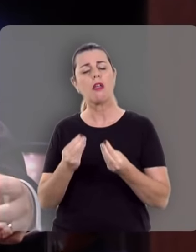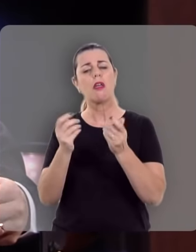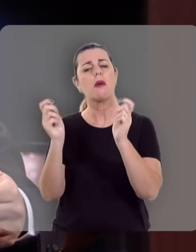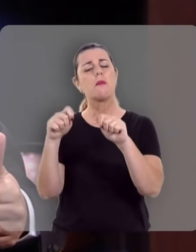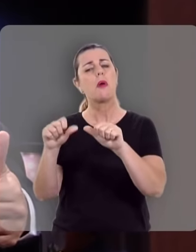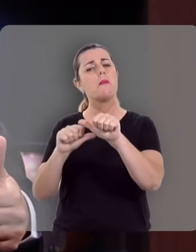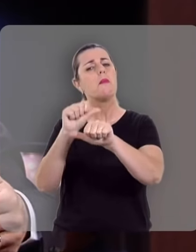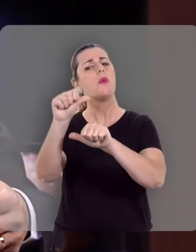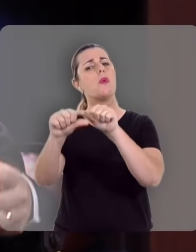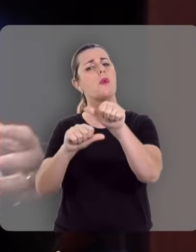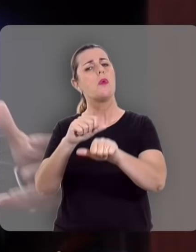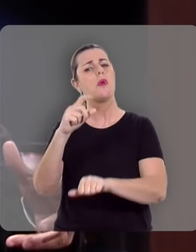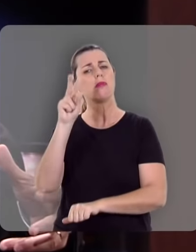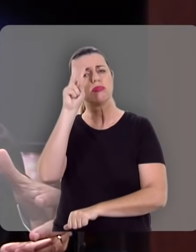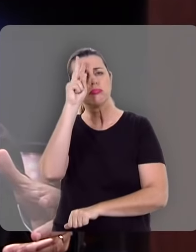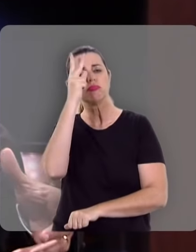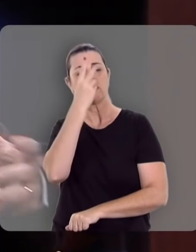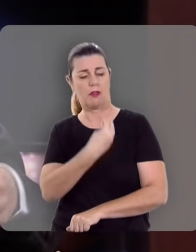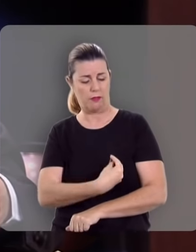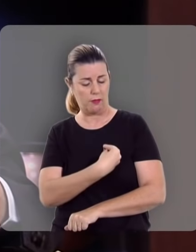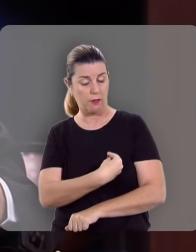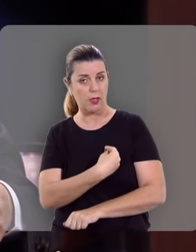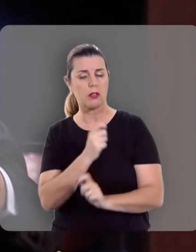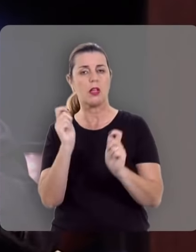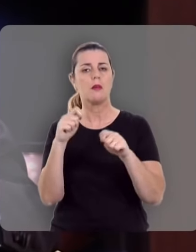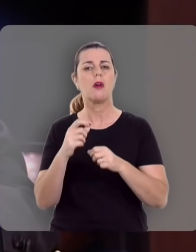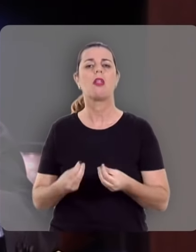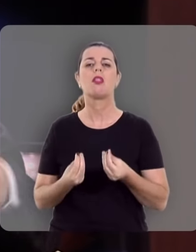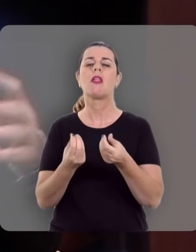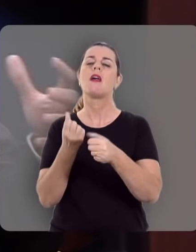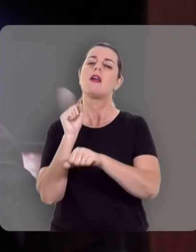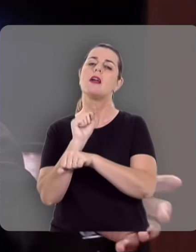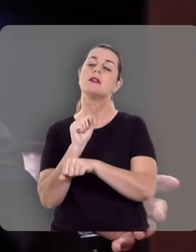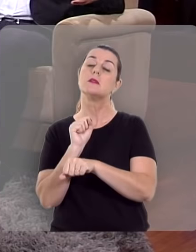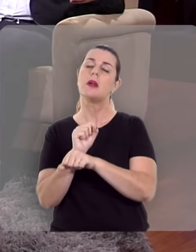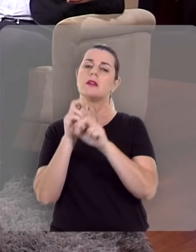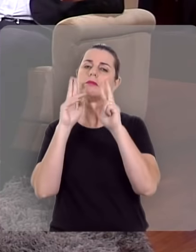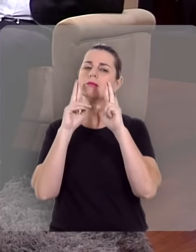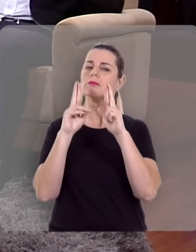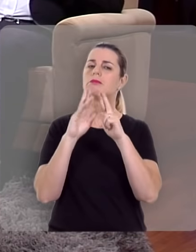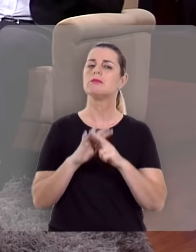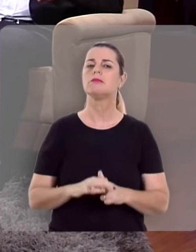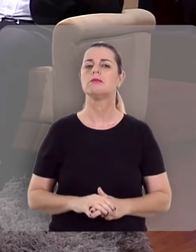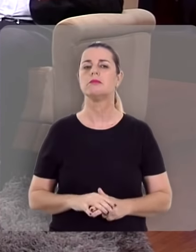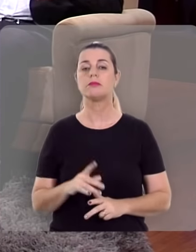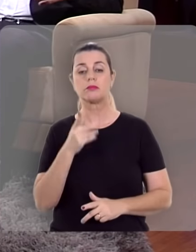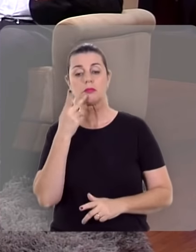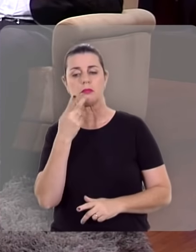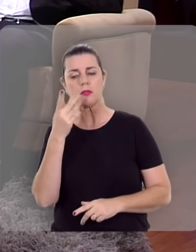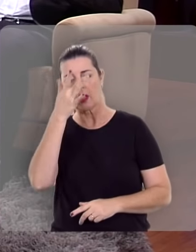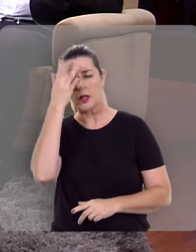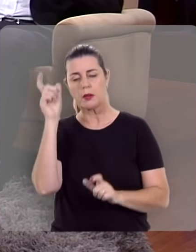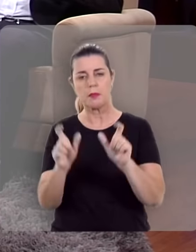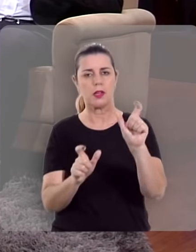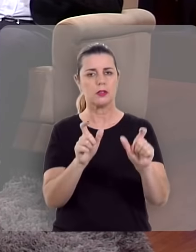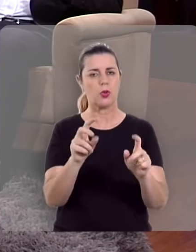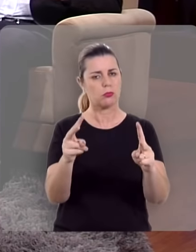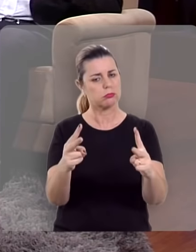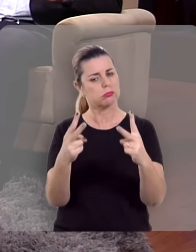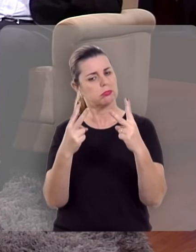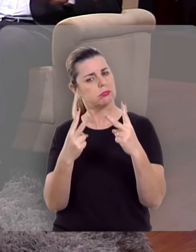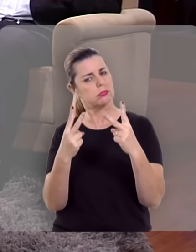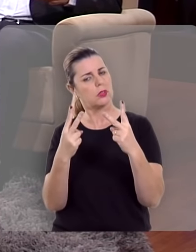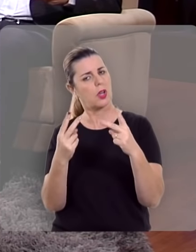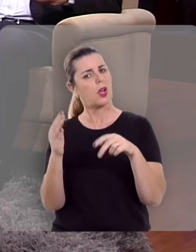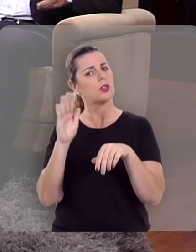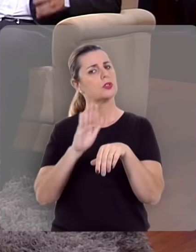a sua vida, isso traz esperança. E eu queria então que o senhor falasse para o telespectador, para que ele está nos acompanhando hoje, sobre